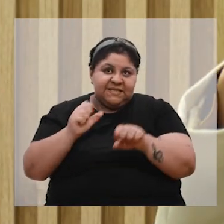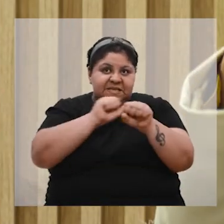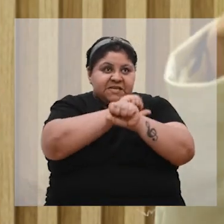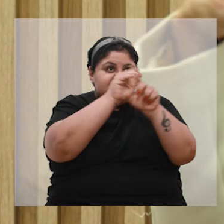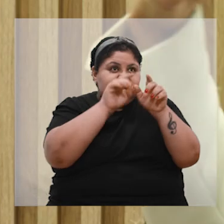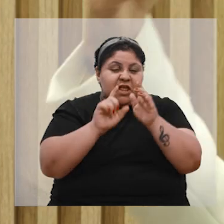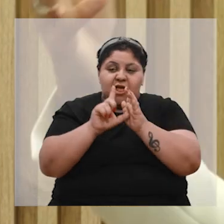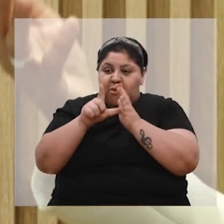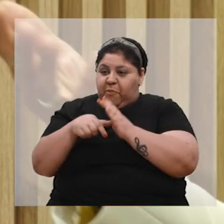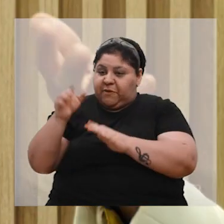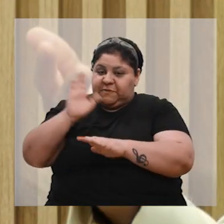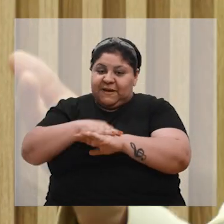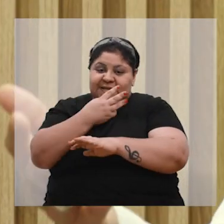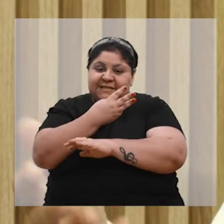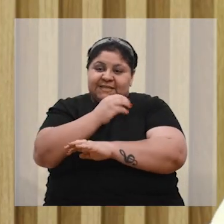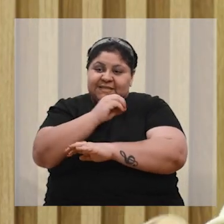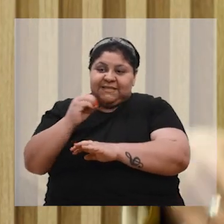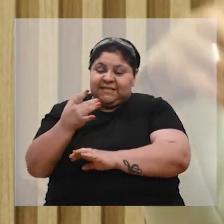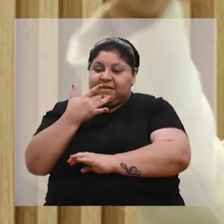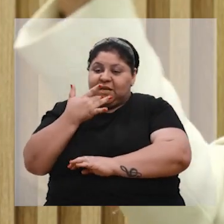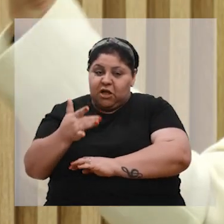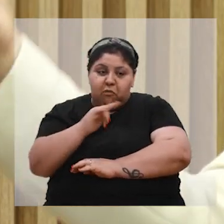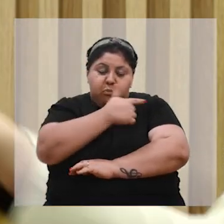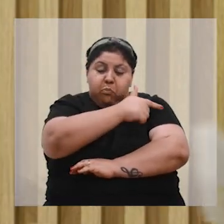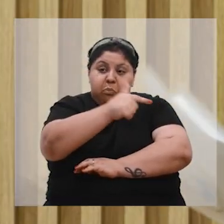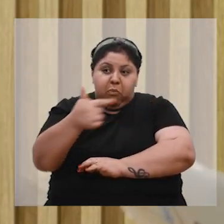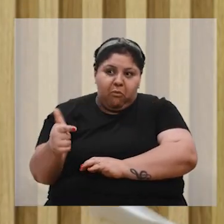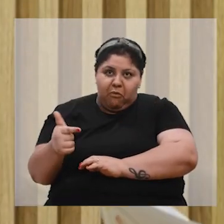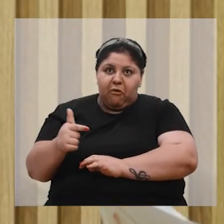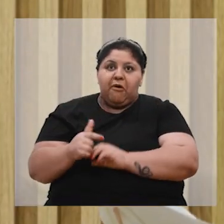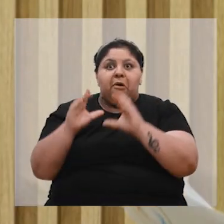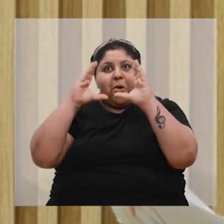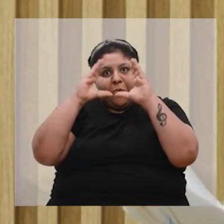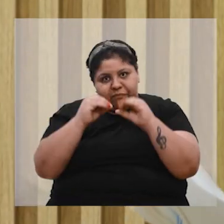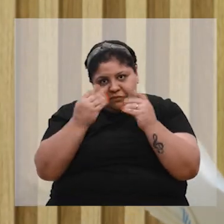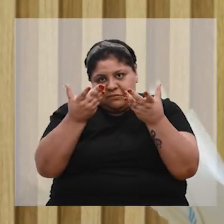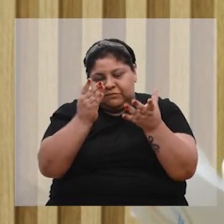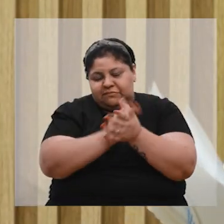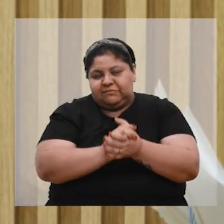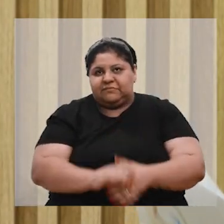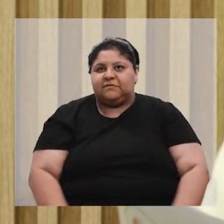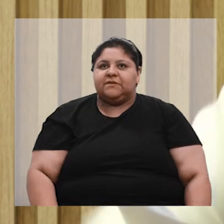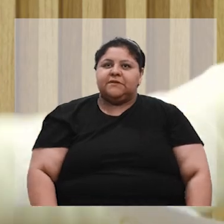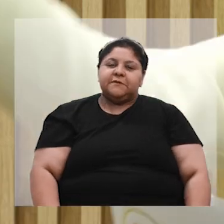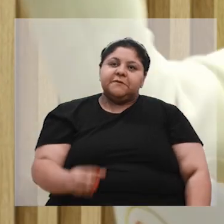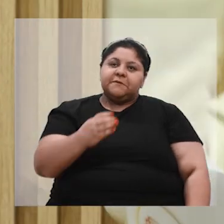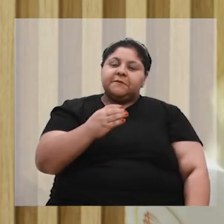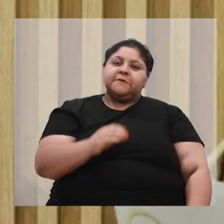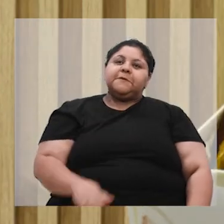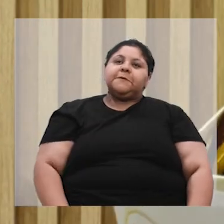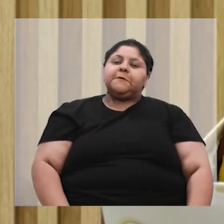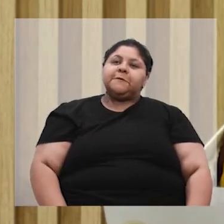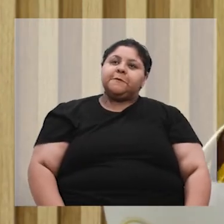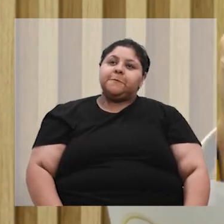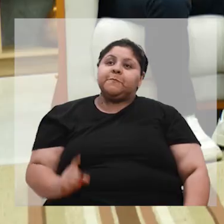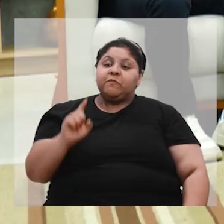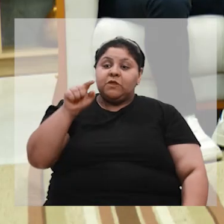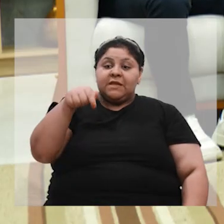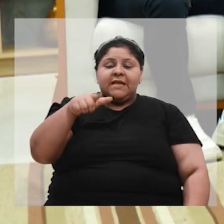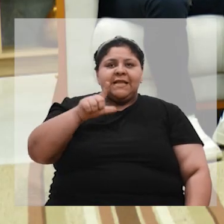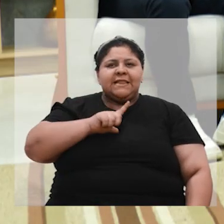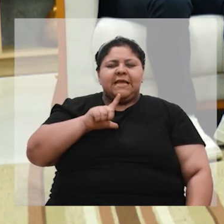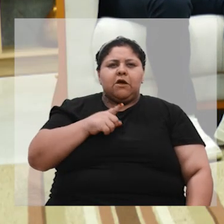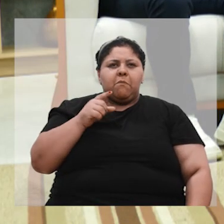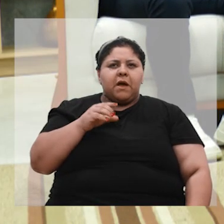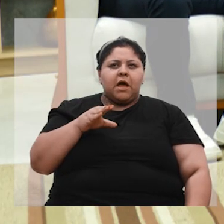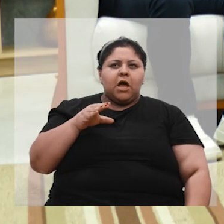manhã, do turno da manhã, mais 300 do turno da tarde, mais outros tantos do turno da noite. Cris, vocês lá,